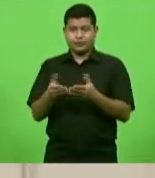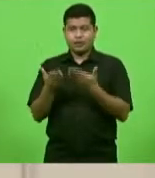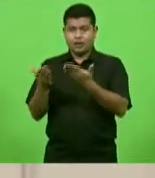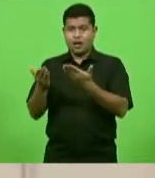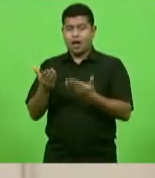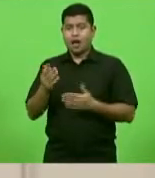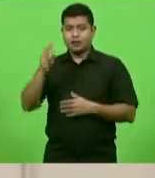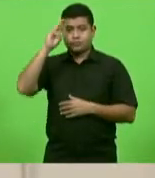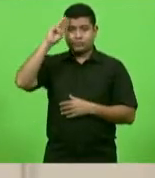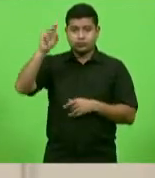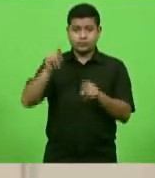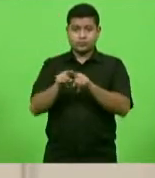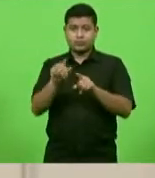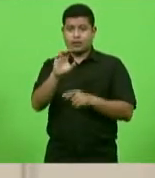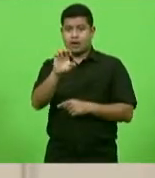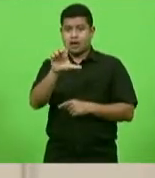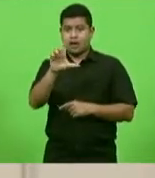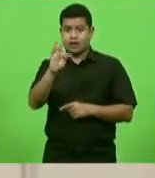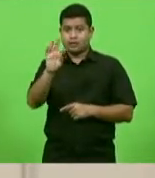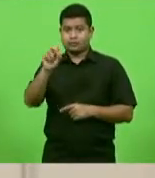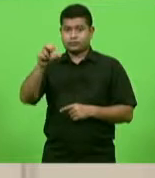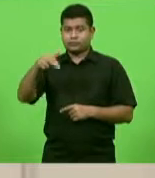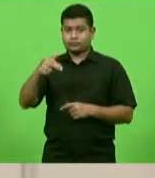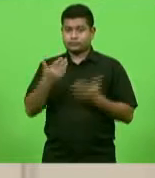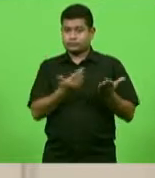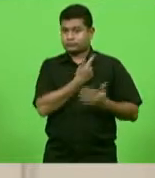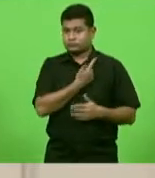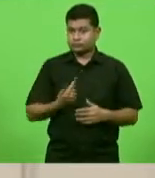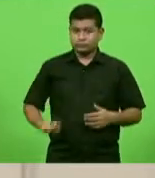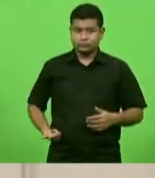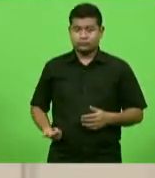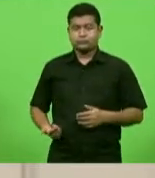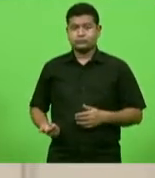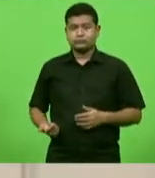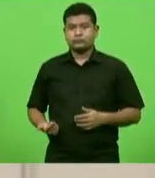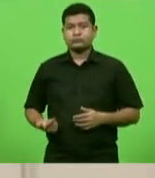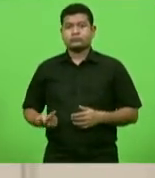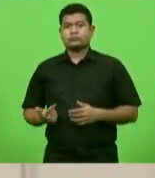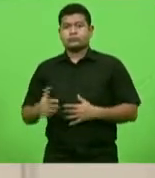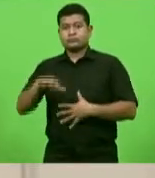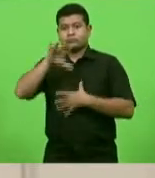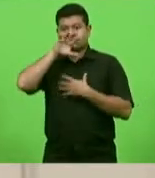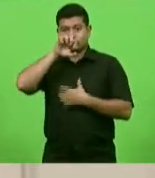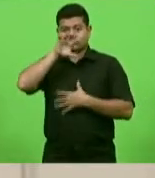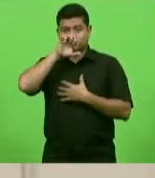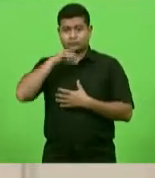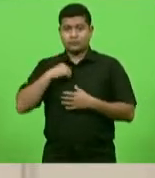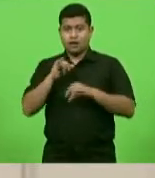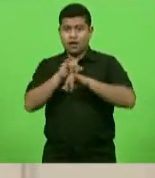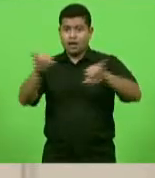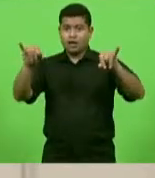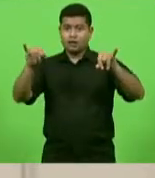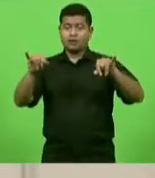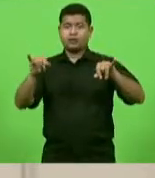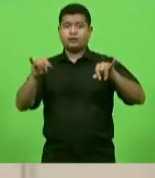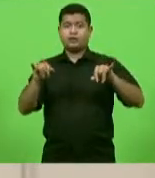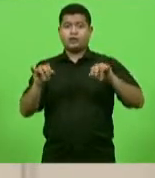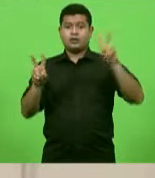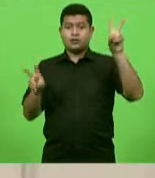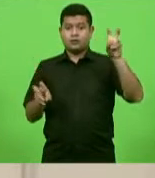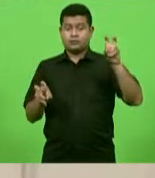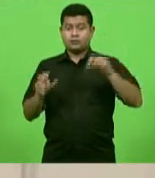Carlos Moisés e Elton Zeferino, o governador questionado sobre os respiradores, anunciou,